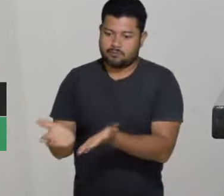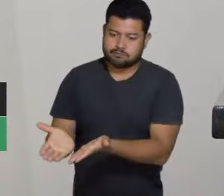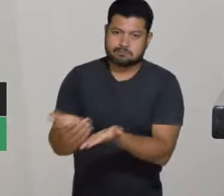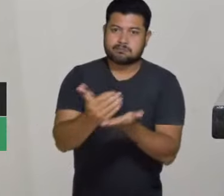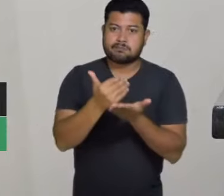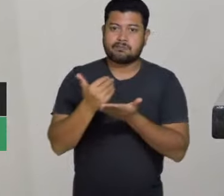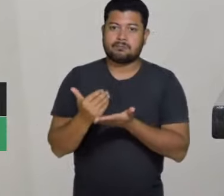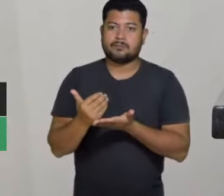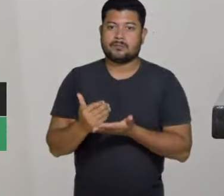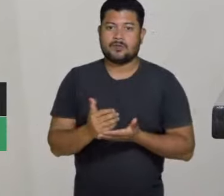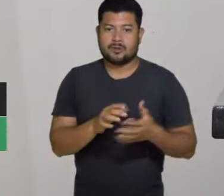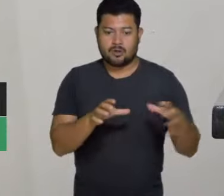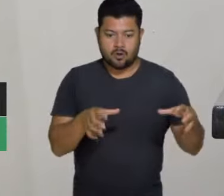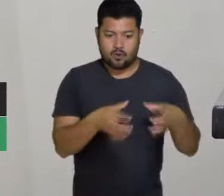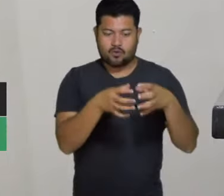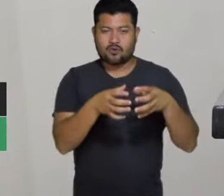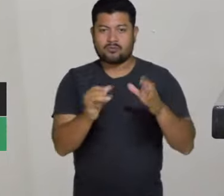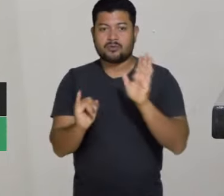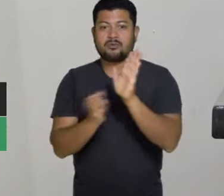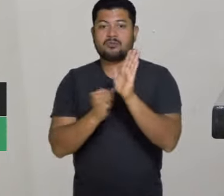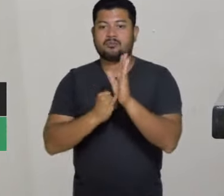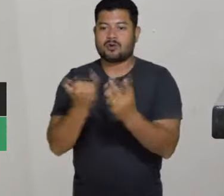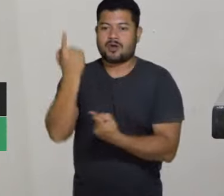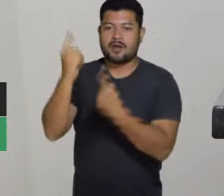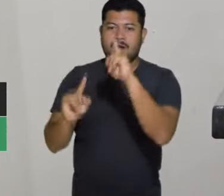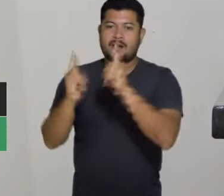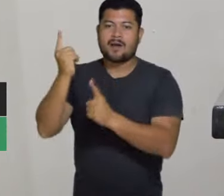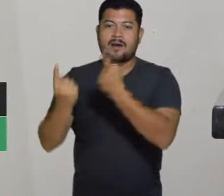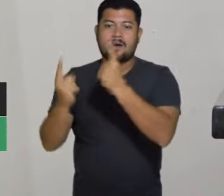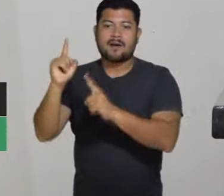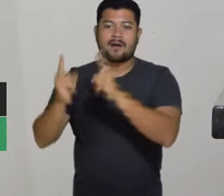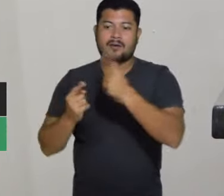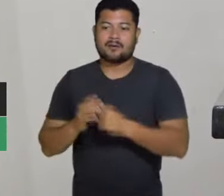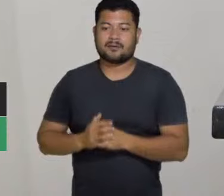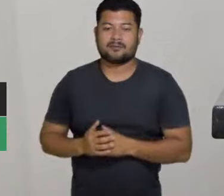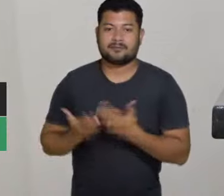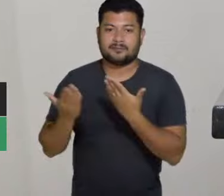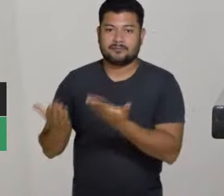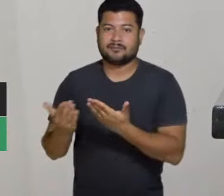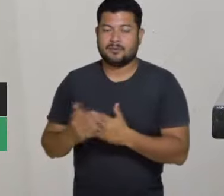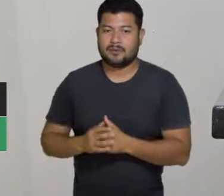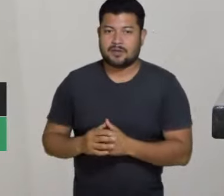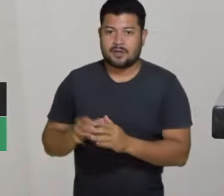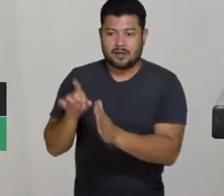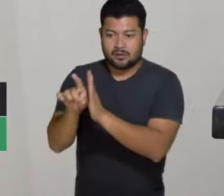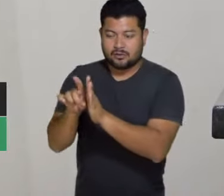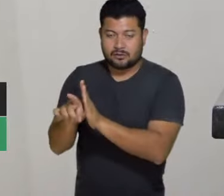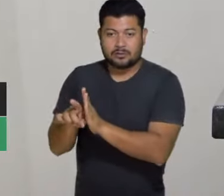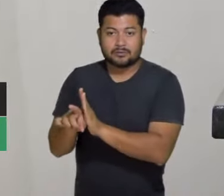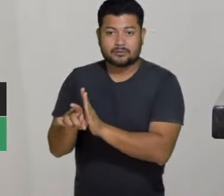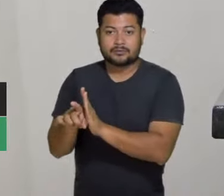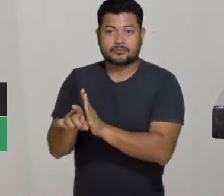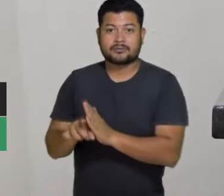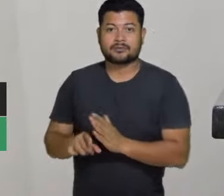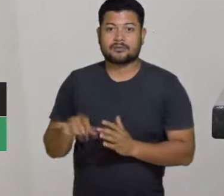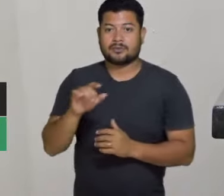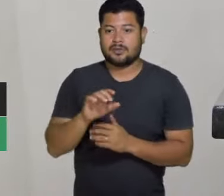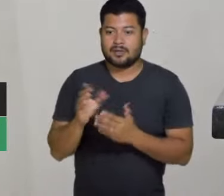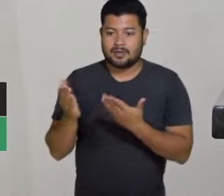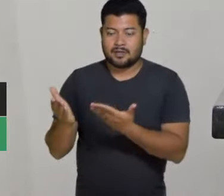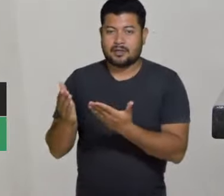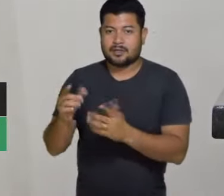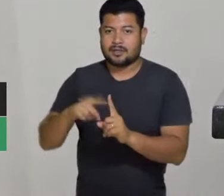bloco do imposto no carnaval. Seu levantamento da Associação Comercial de São Paulo, com base em dados do impostômetro, mostra, inclusive, que a